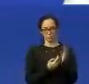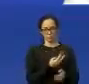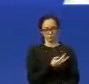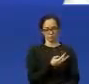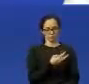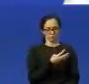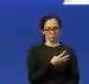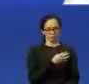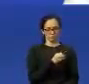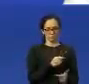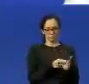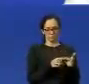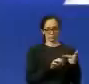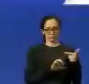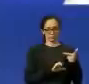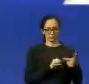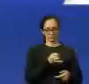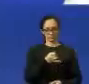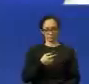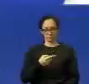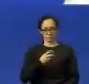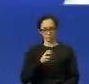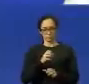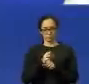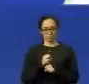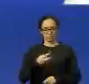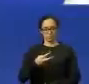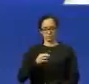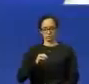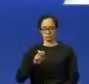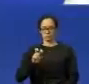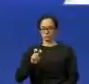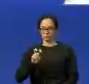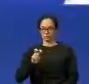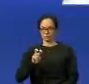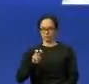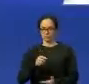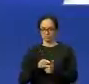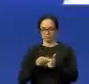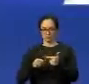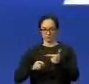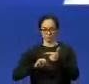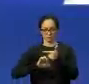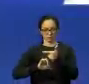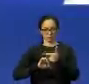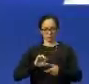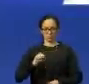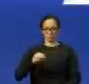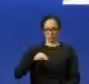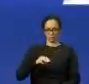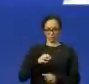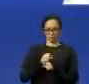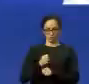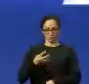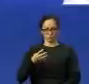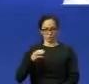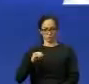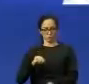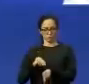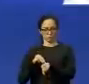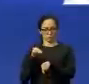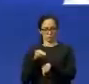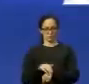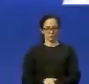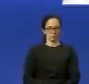340 sobre 9 menos 15, o que vai dar 205 nonos centímetros em 40 minutos. Assim,